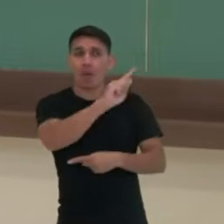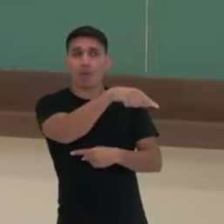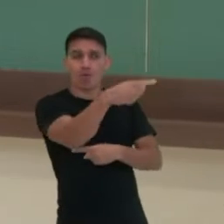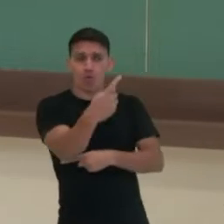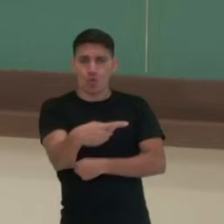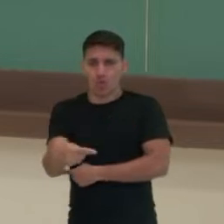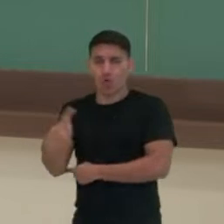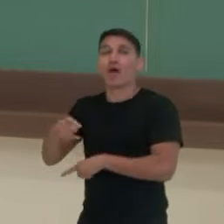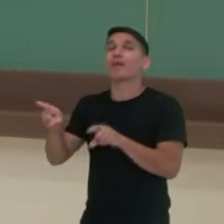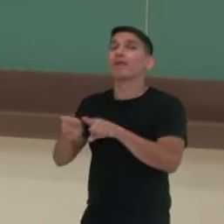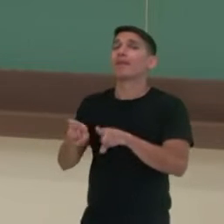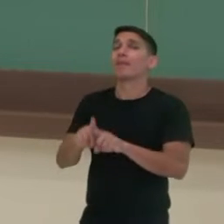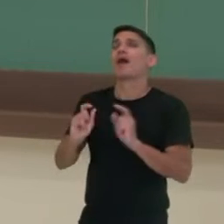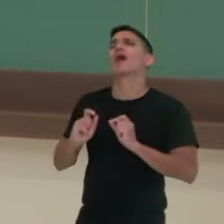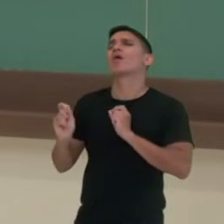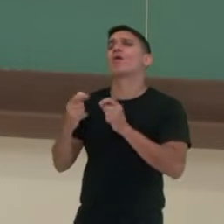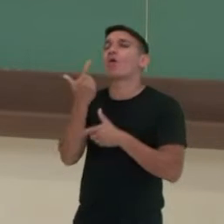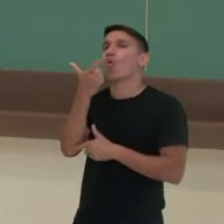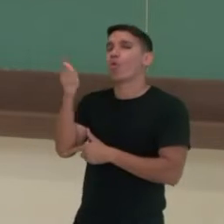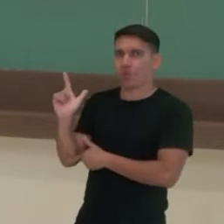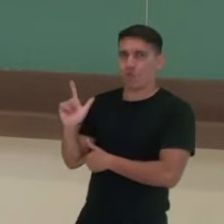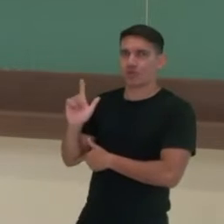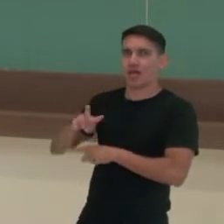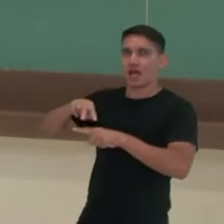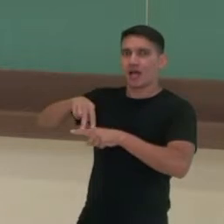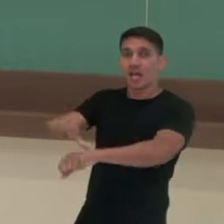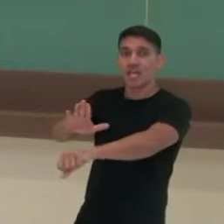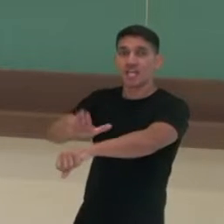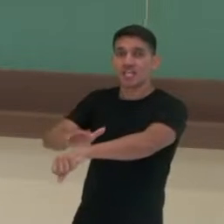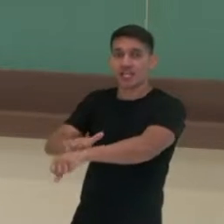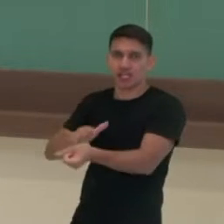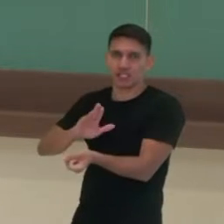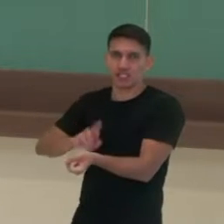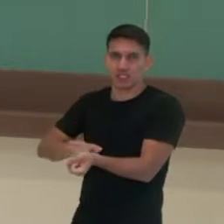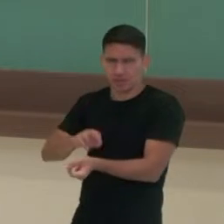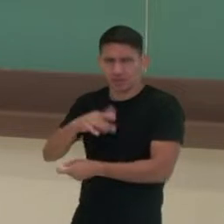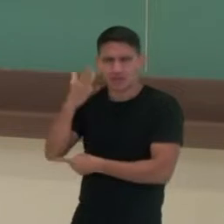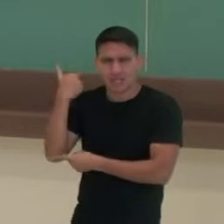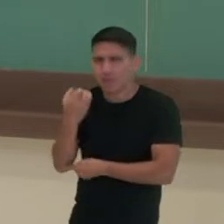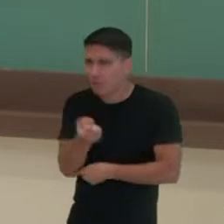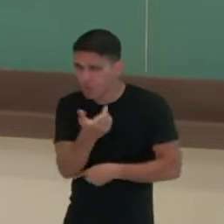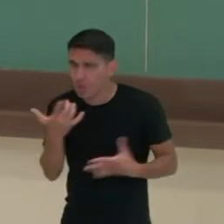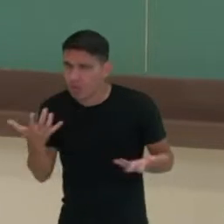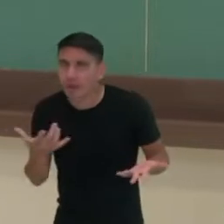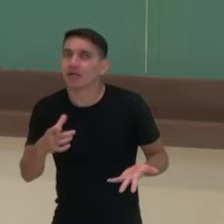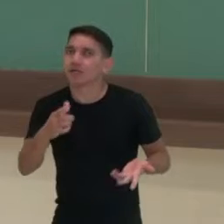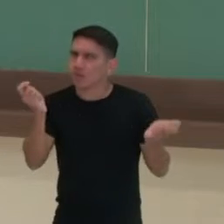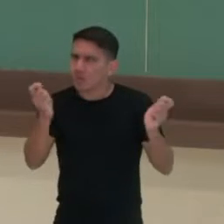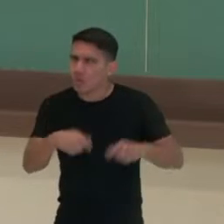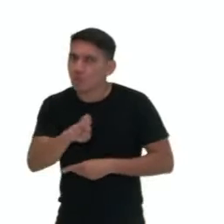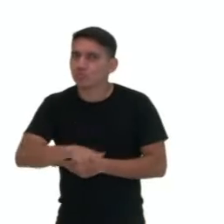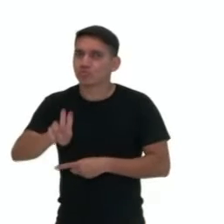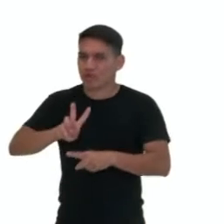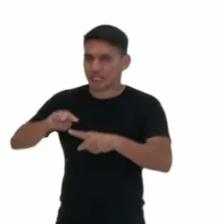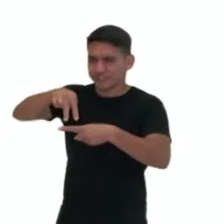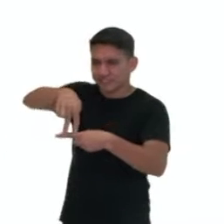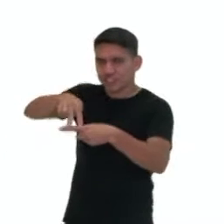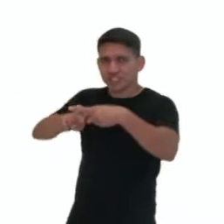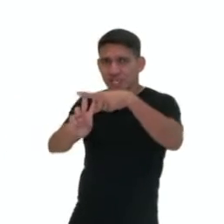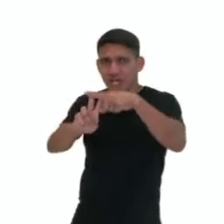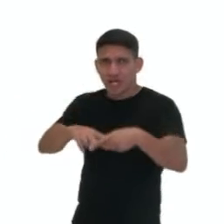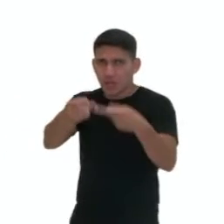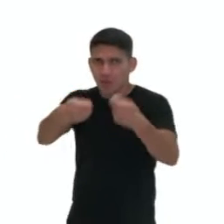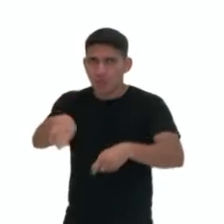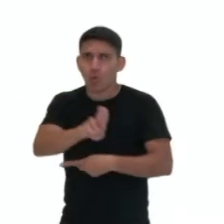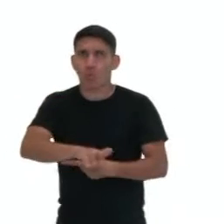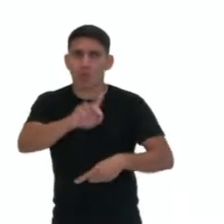rítmica. Você sabe se tem mais algum? Tem como realizar ginástica sem a utilização de aparelhos e equipamentos? O